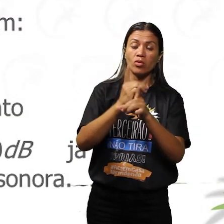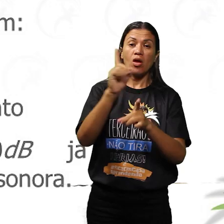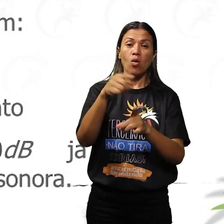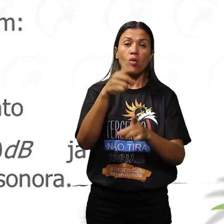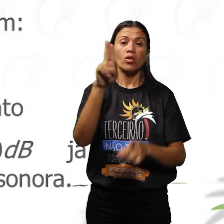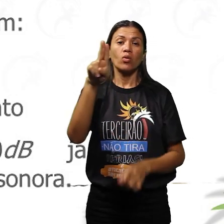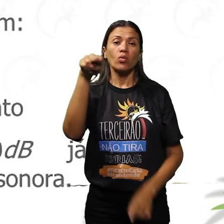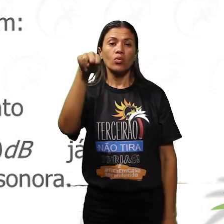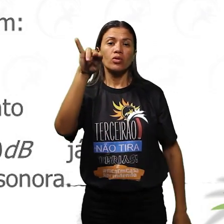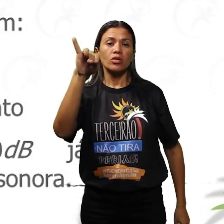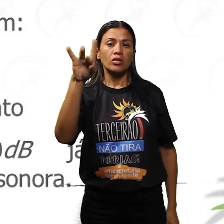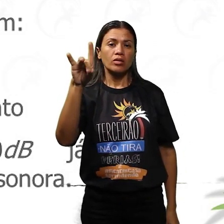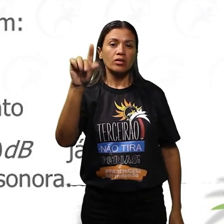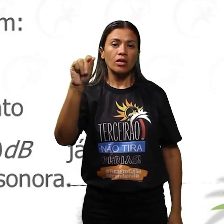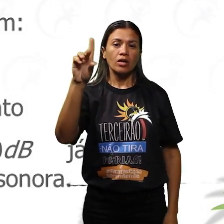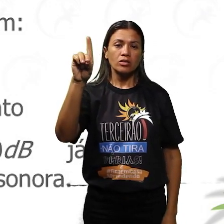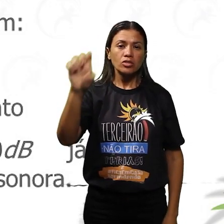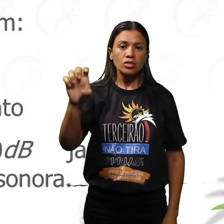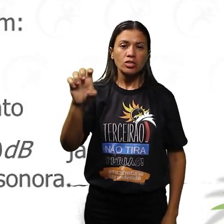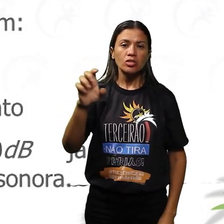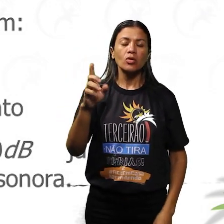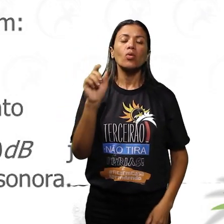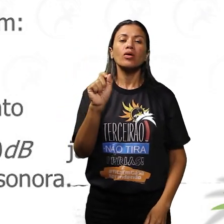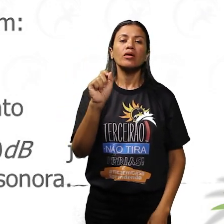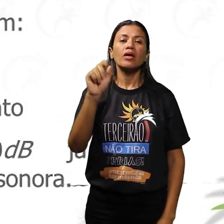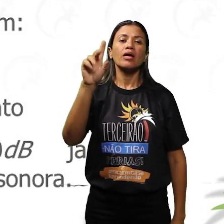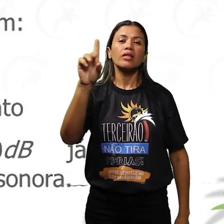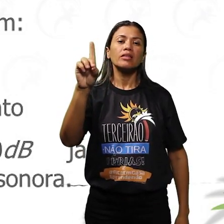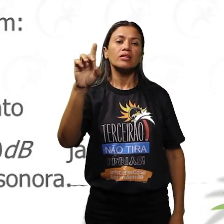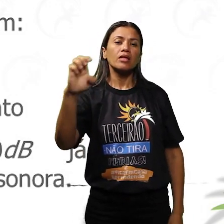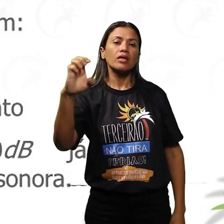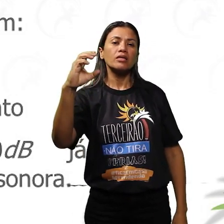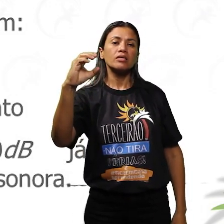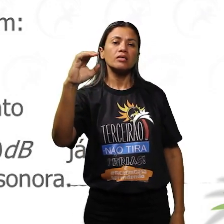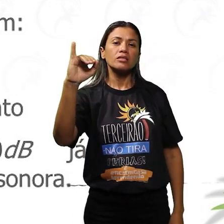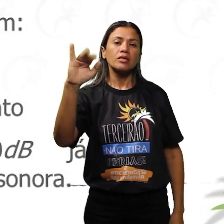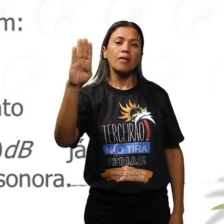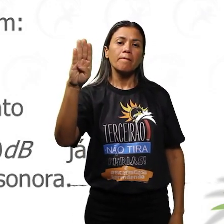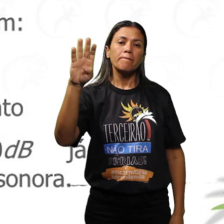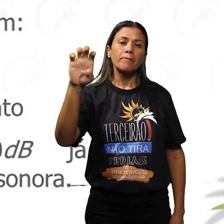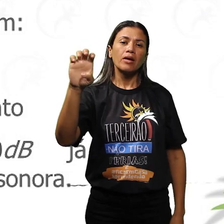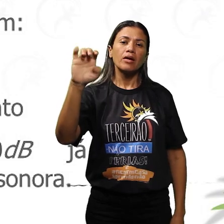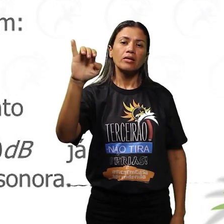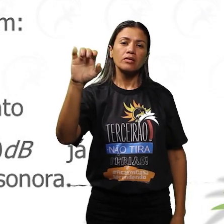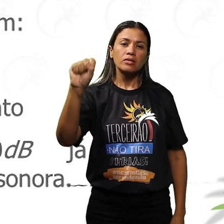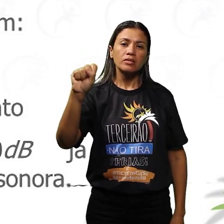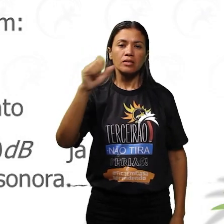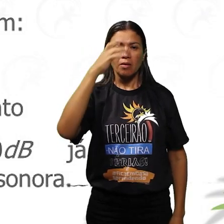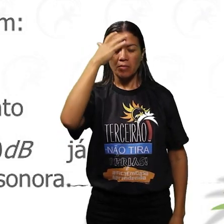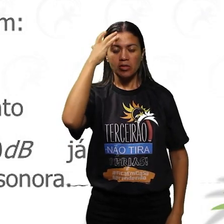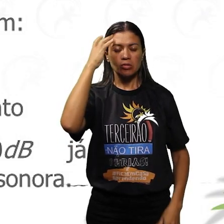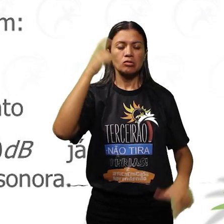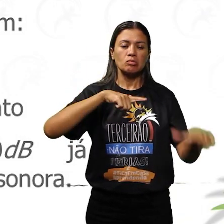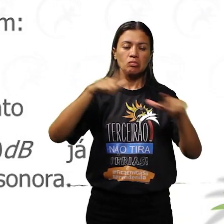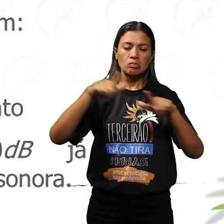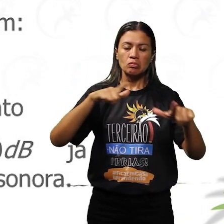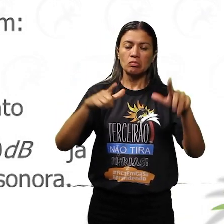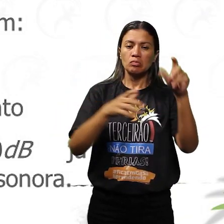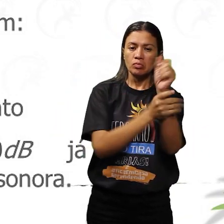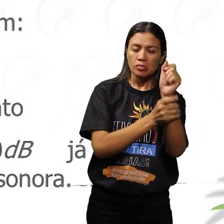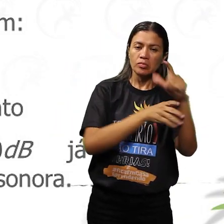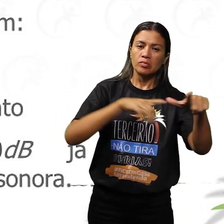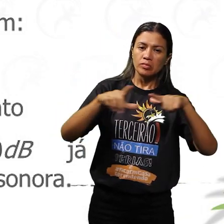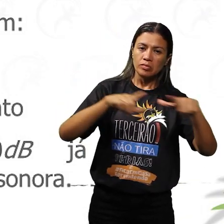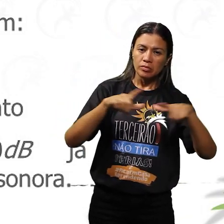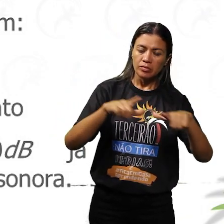Qual é a nova unidade, professor? É o chamado decibéis. Então, geralmente, por exemplo, quem mexe com segurança no trabalho,